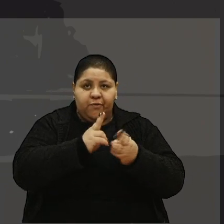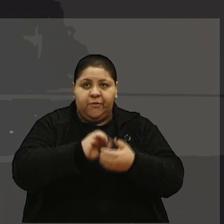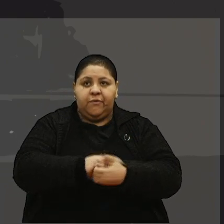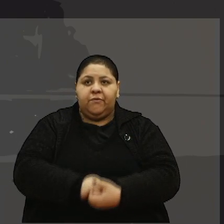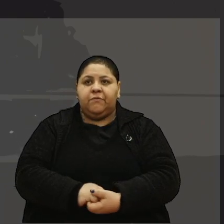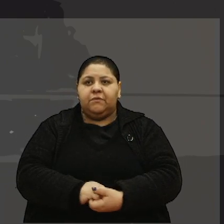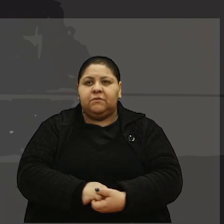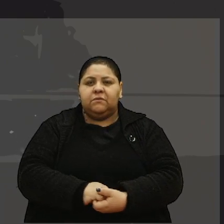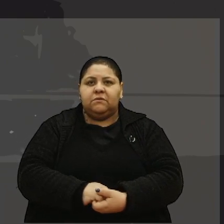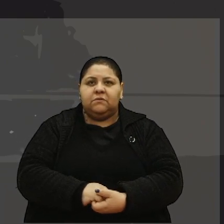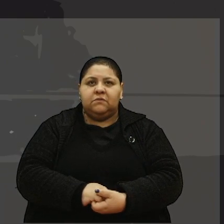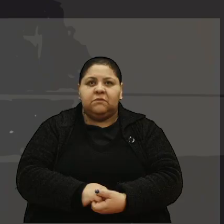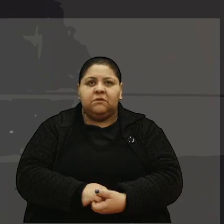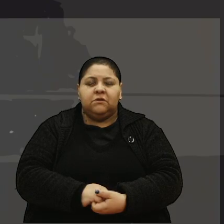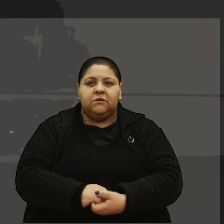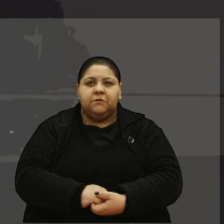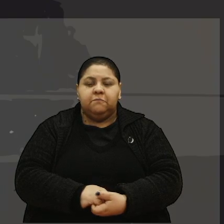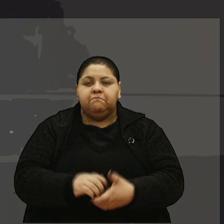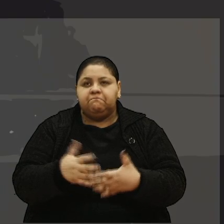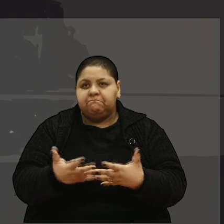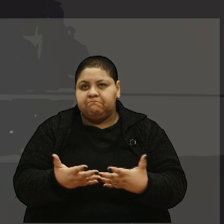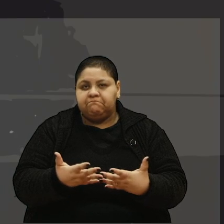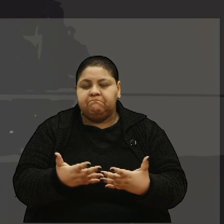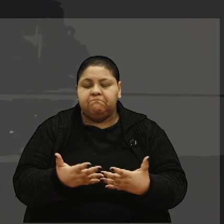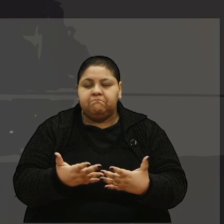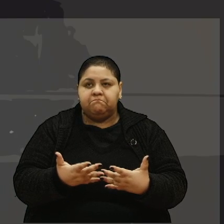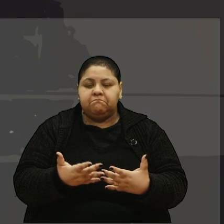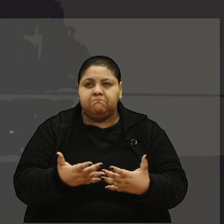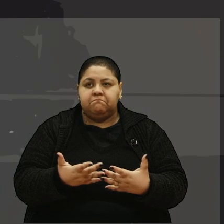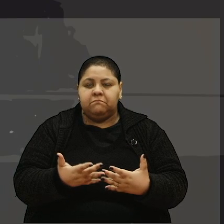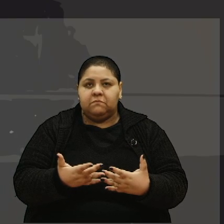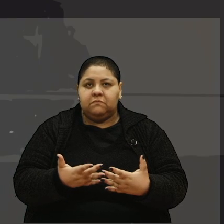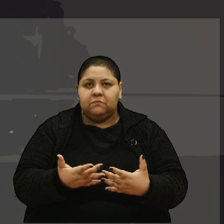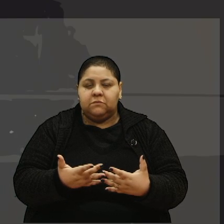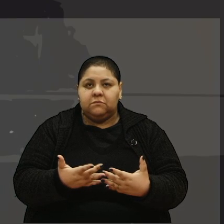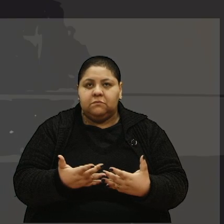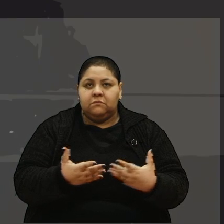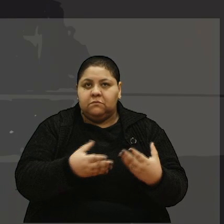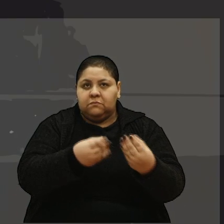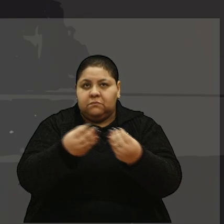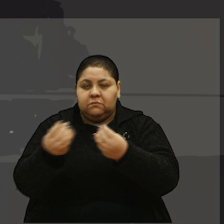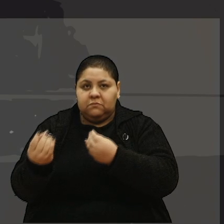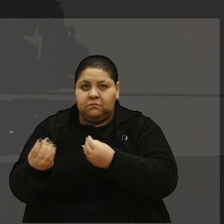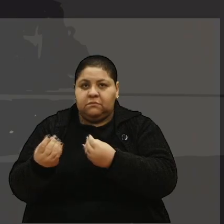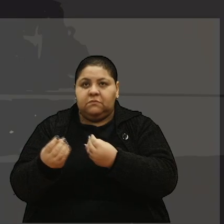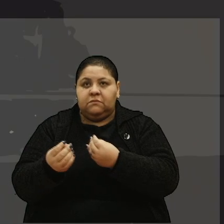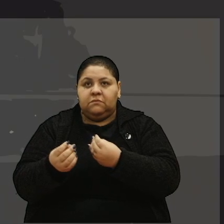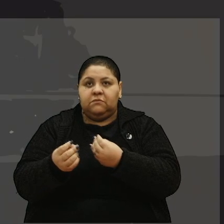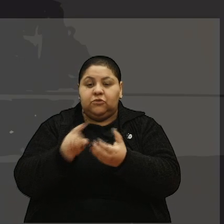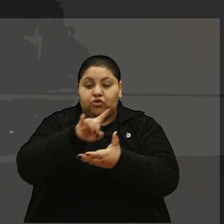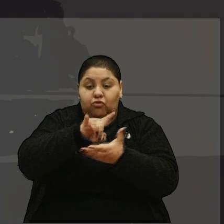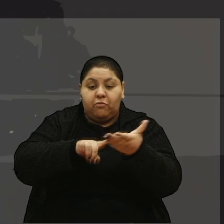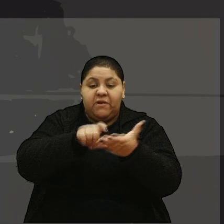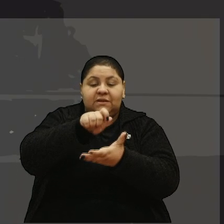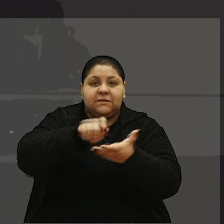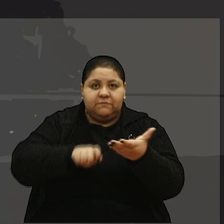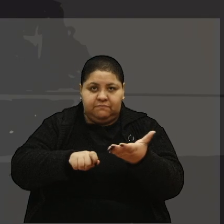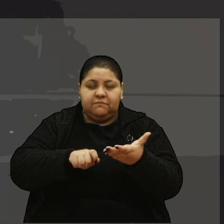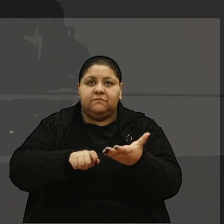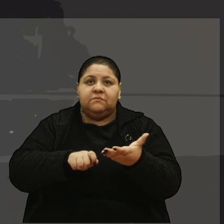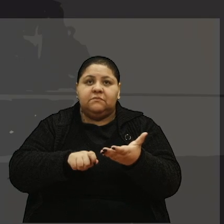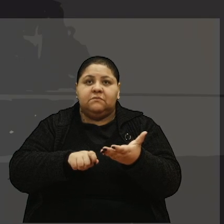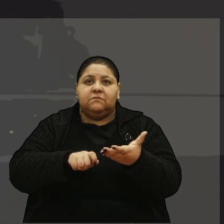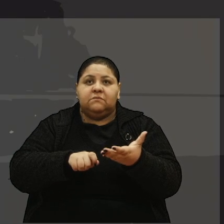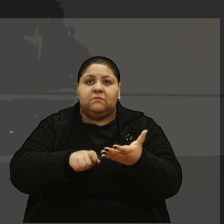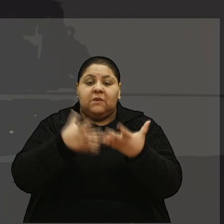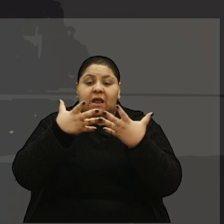foram dezenas, né, de termos que foram assinados para